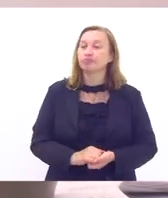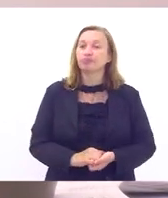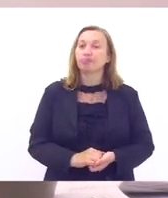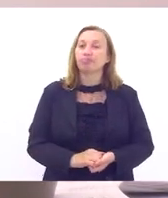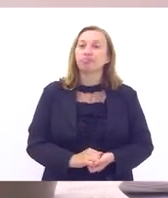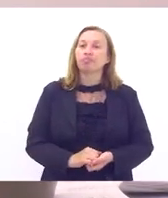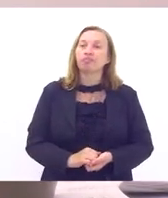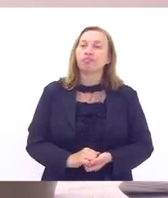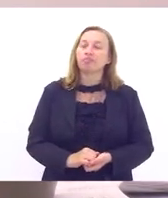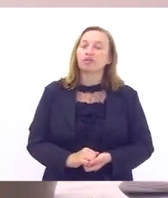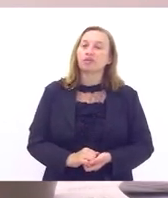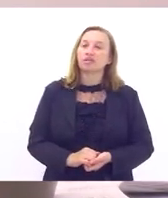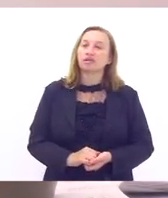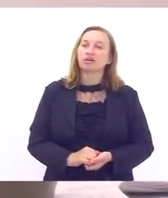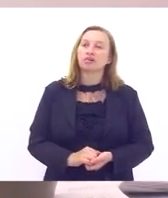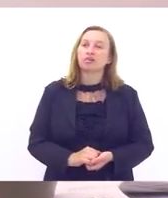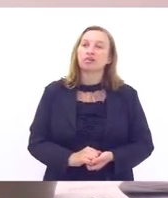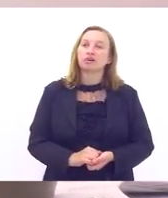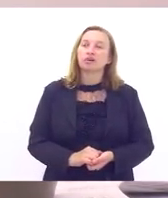faz